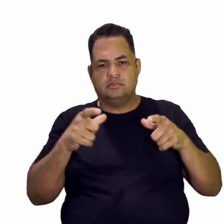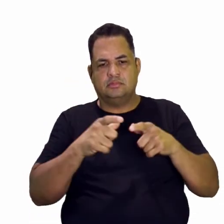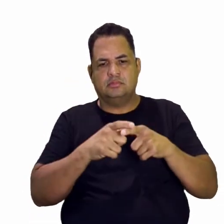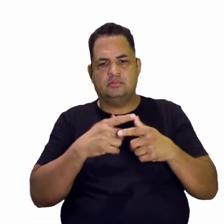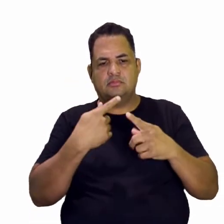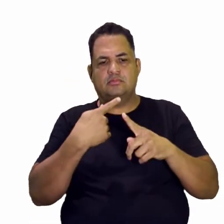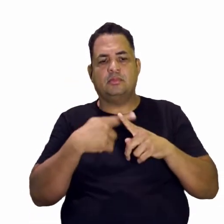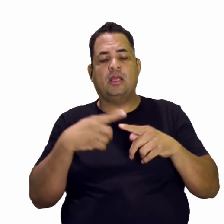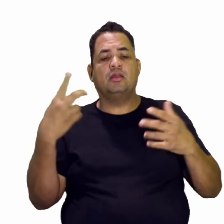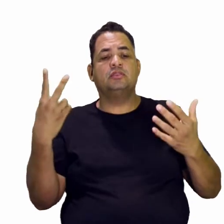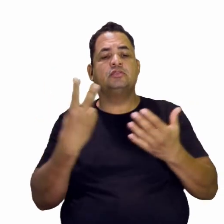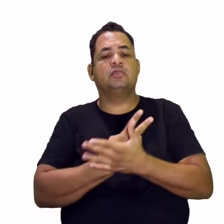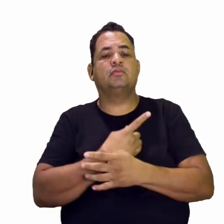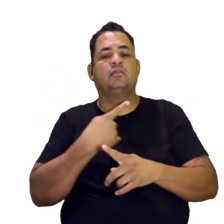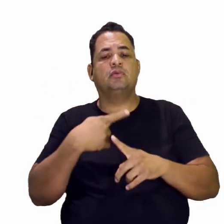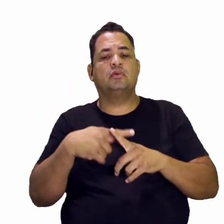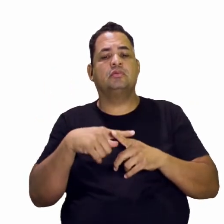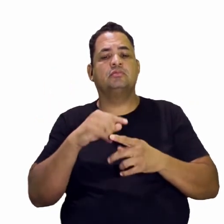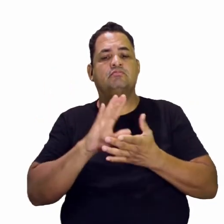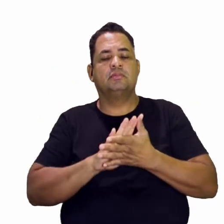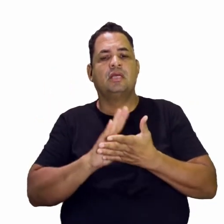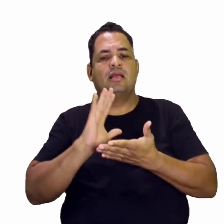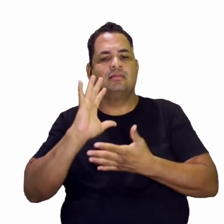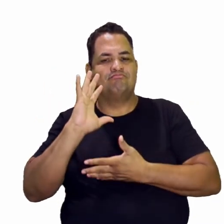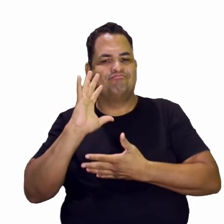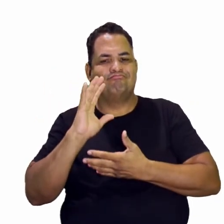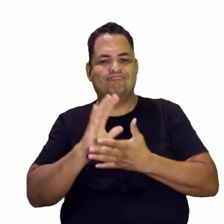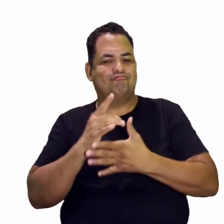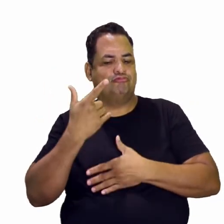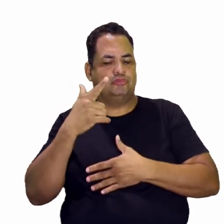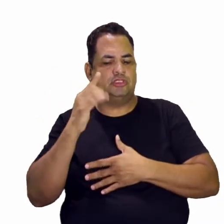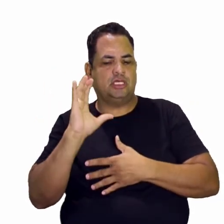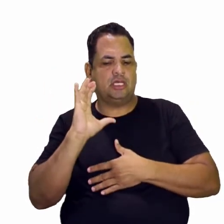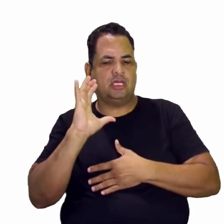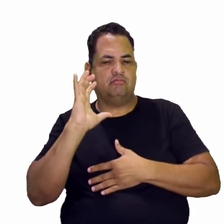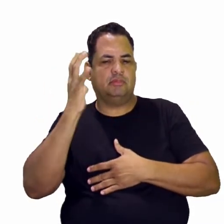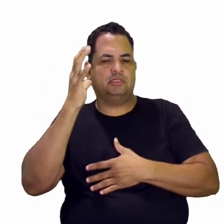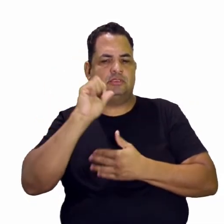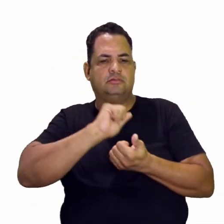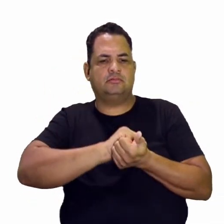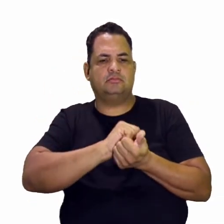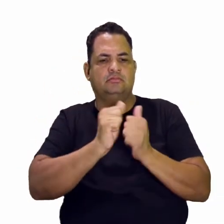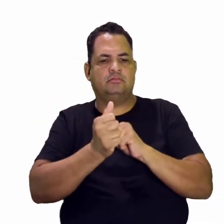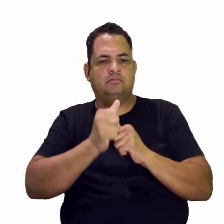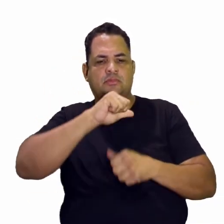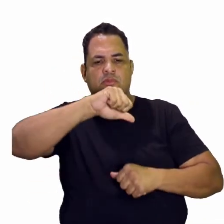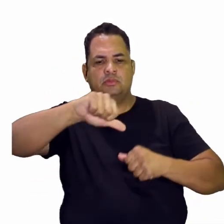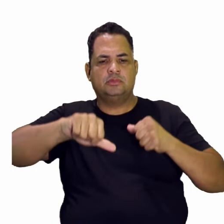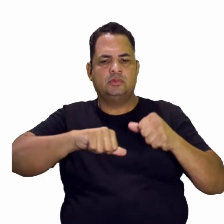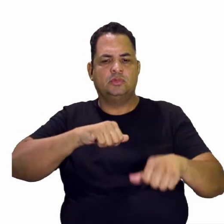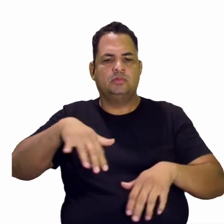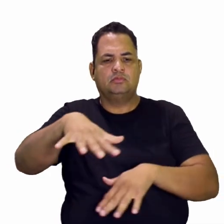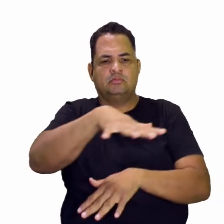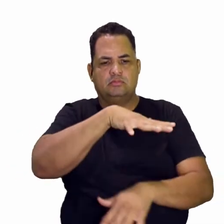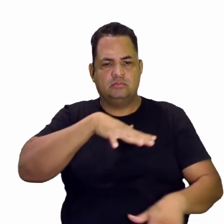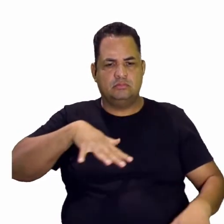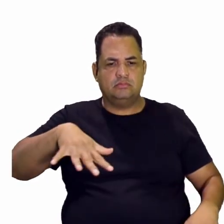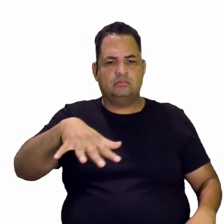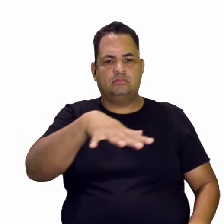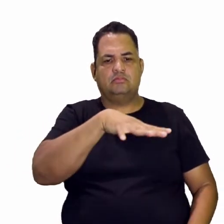insuficiente capacidade de adaptação de um determinado organismo a mudanças no ambiente desse